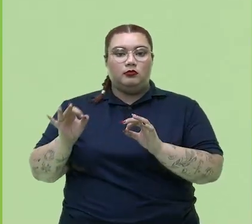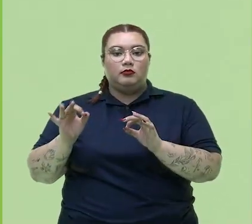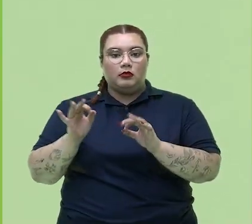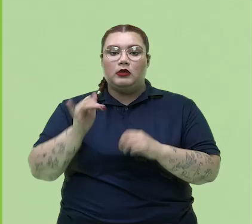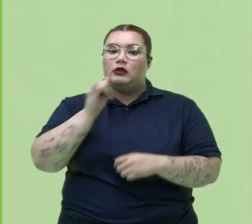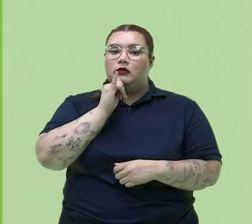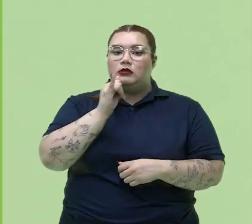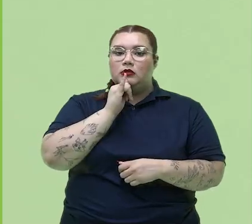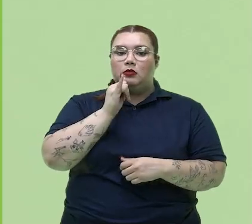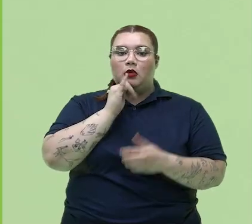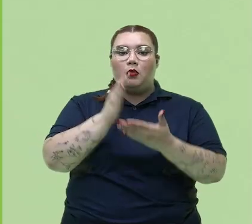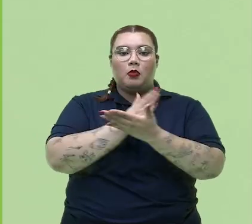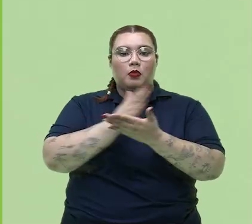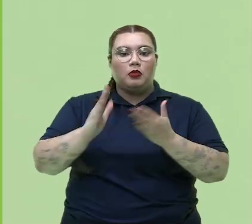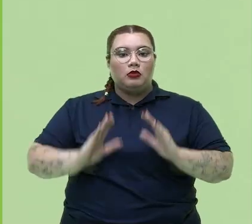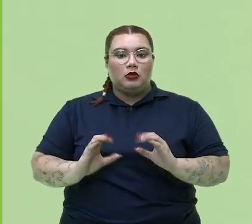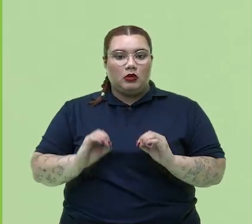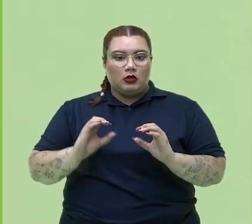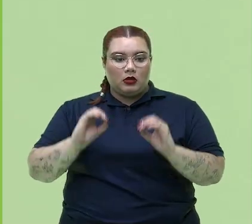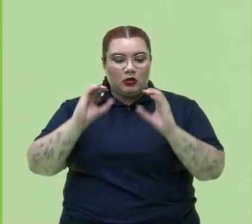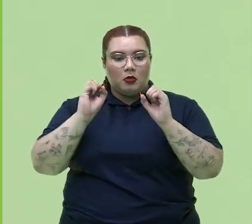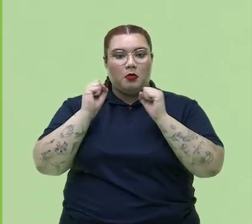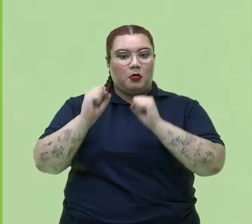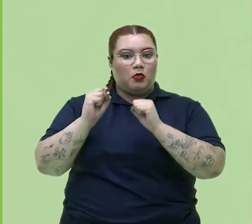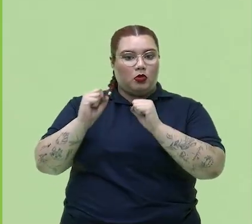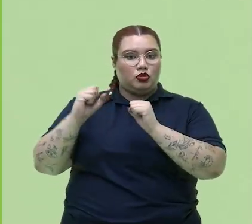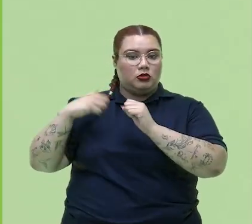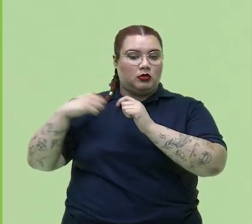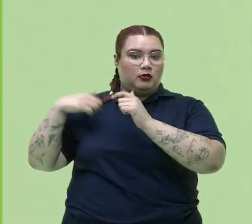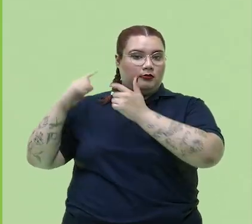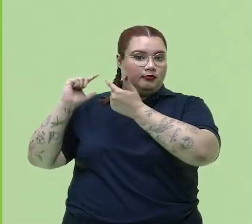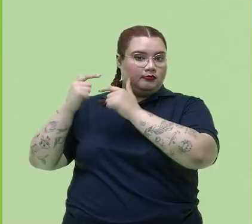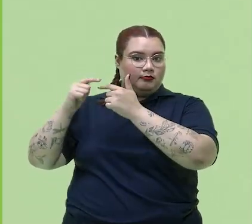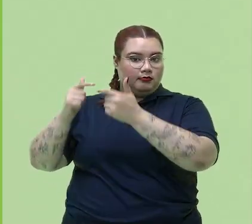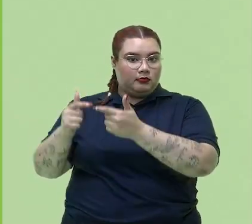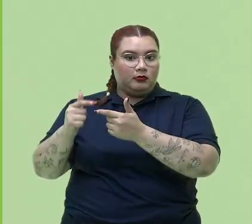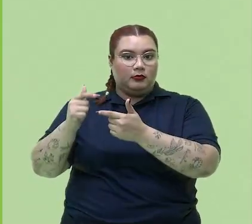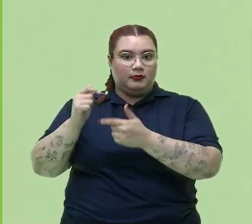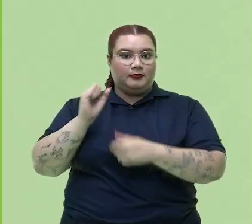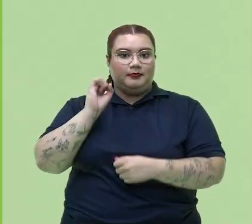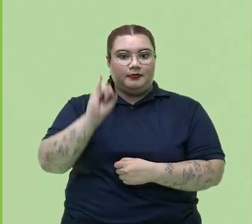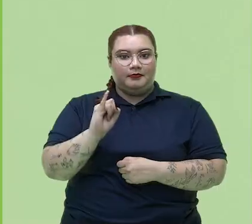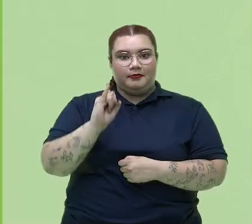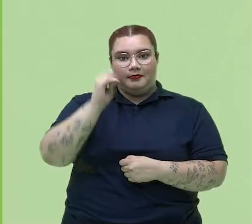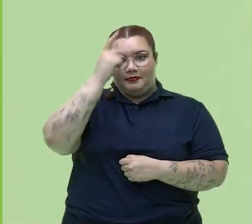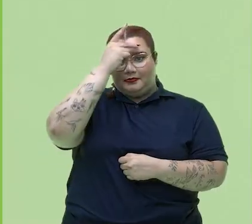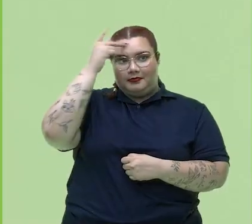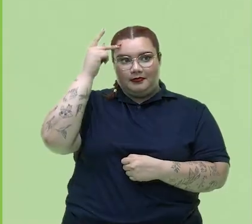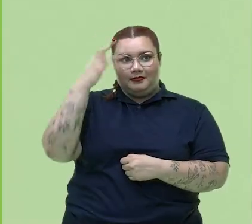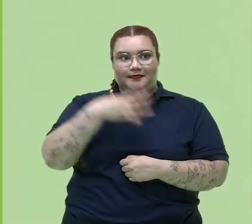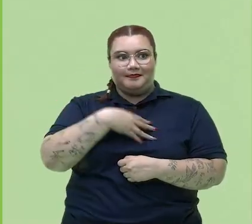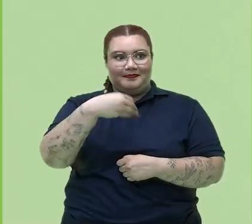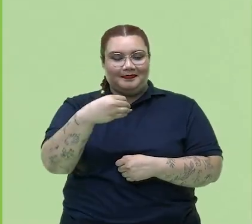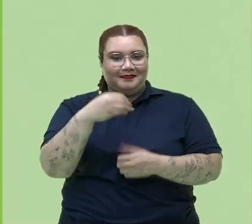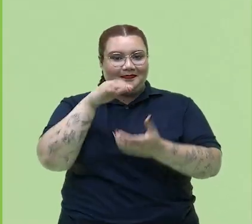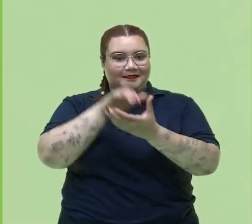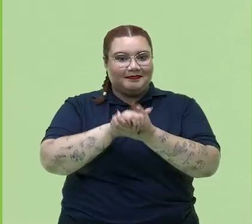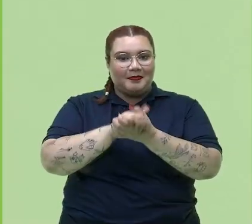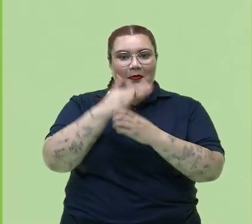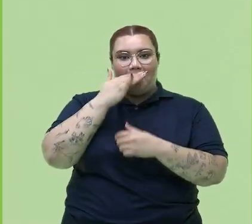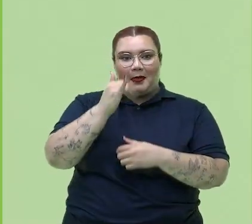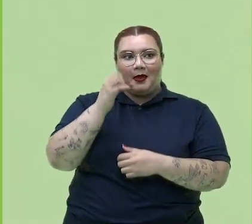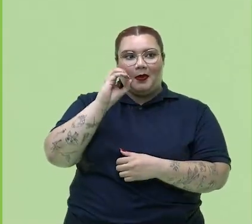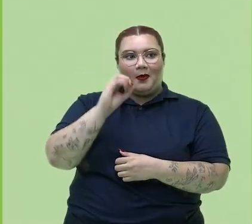exemplo, alguns cânceres, né, que podem ser hereditários, se a pessoa, né, o filho de um casal, cujo pai ou a mãe já